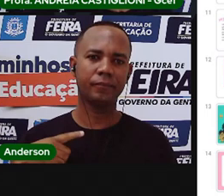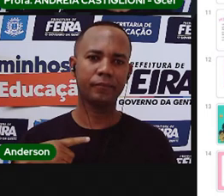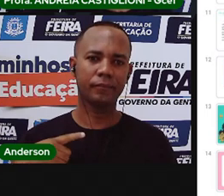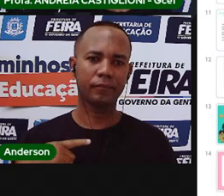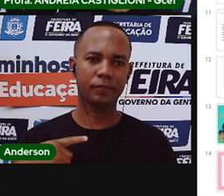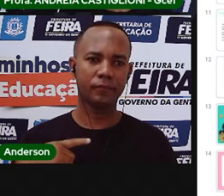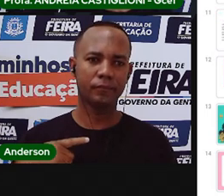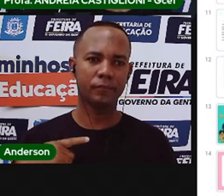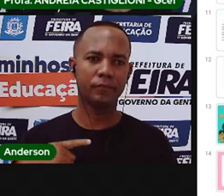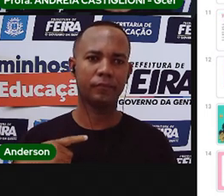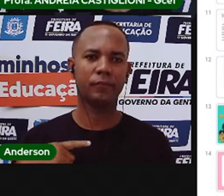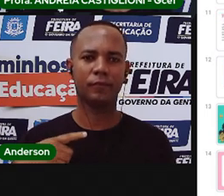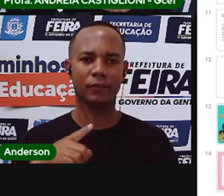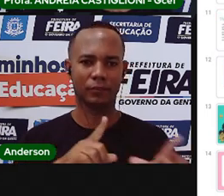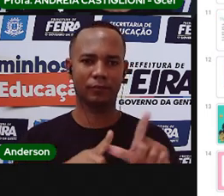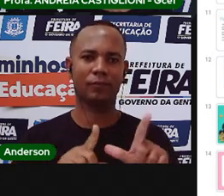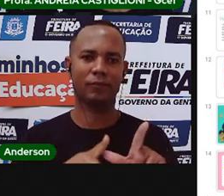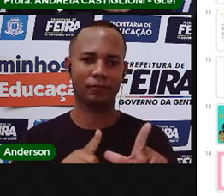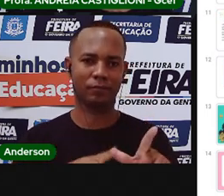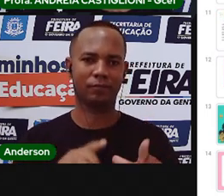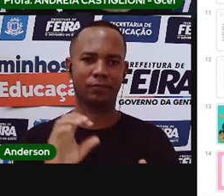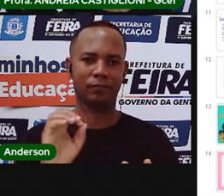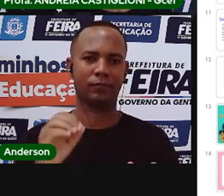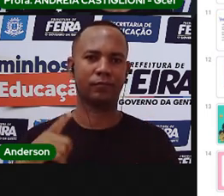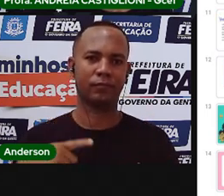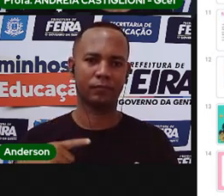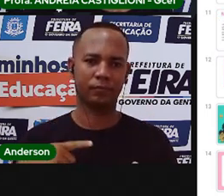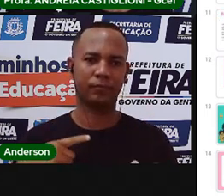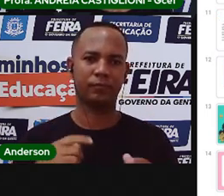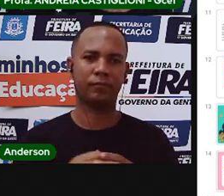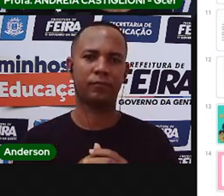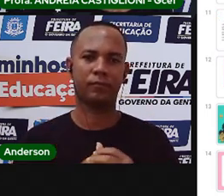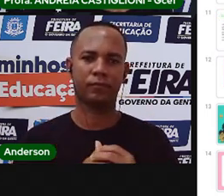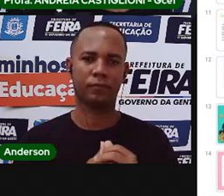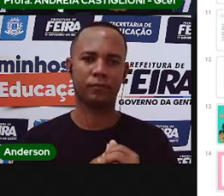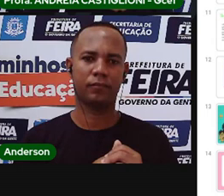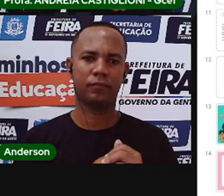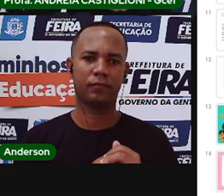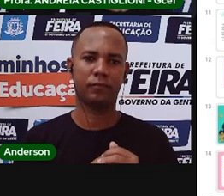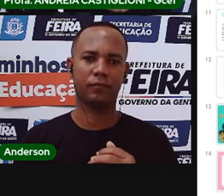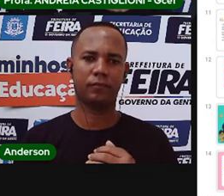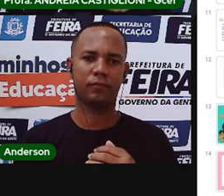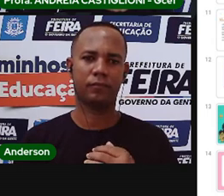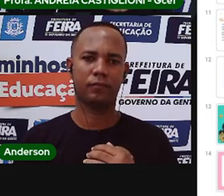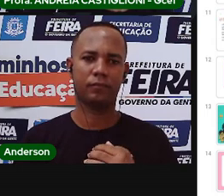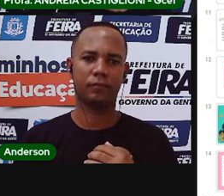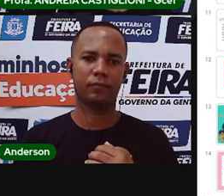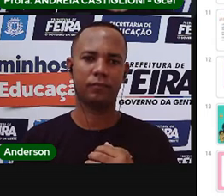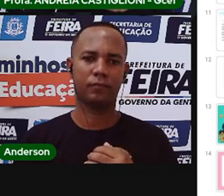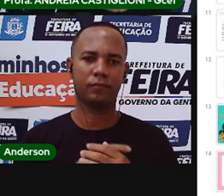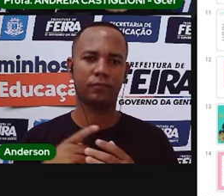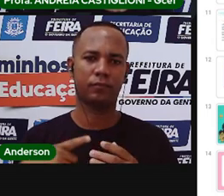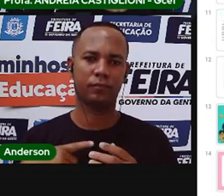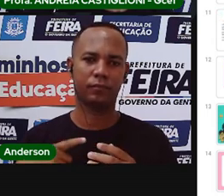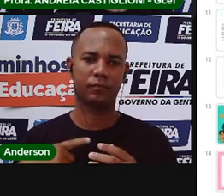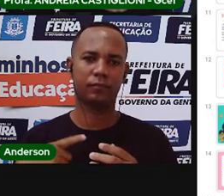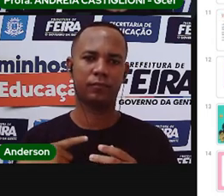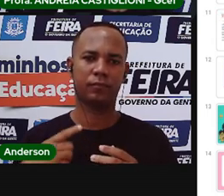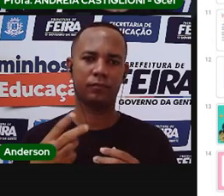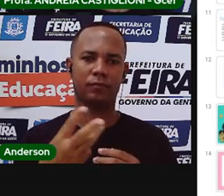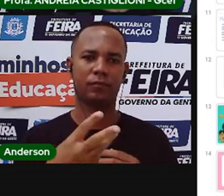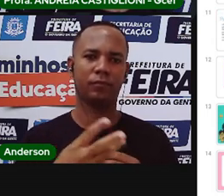estão bem perto. E tem três letras